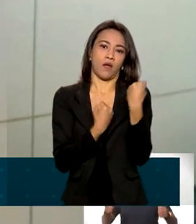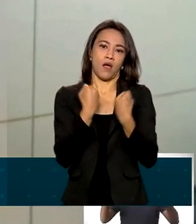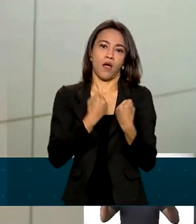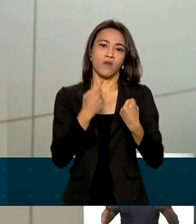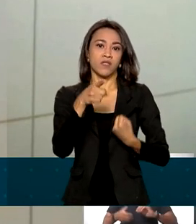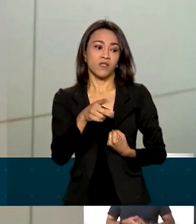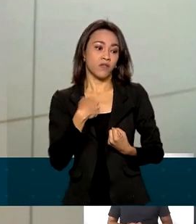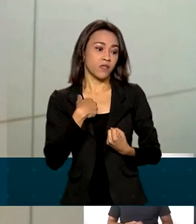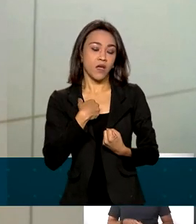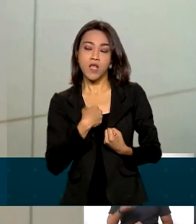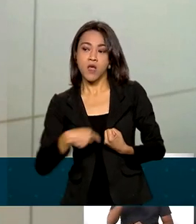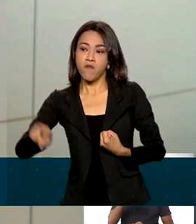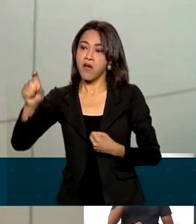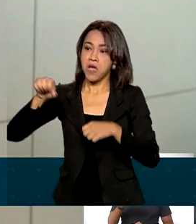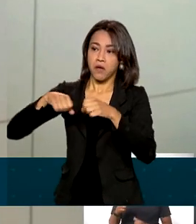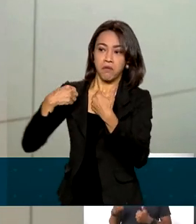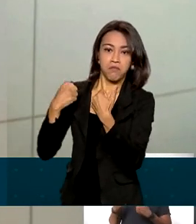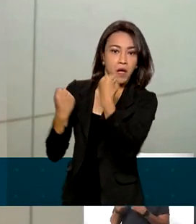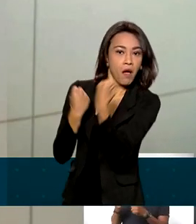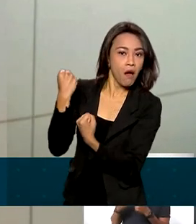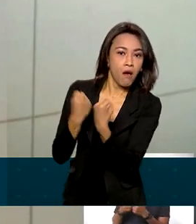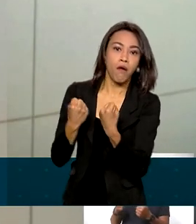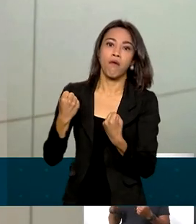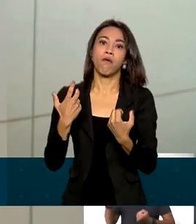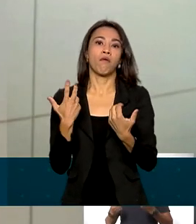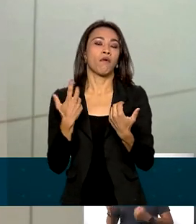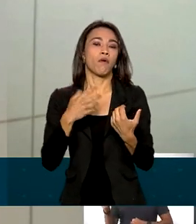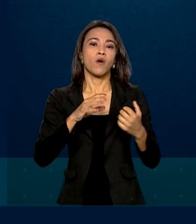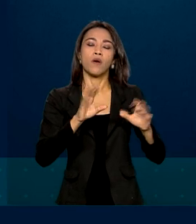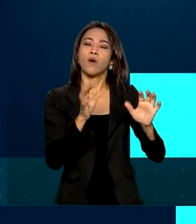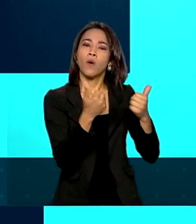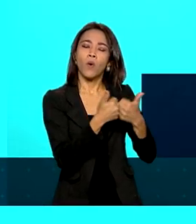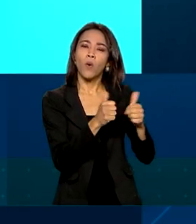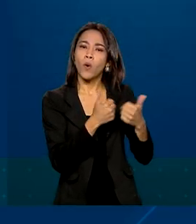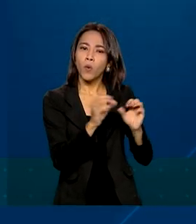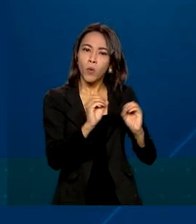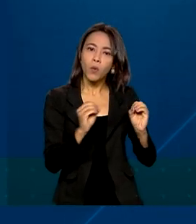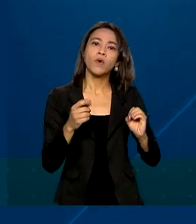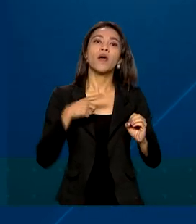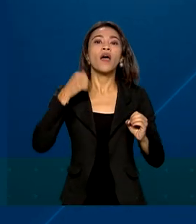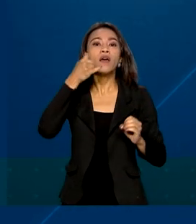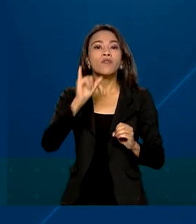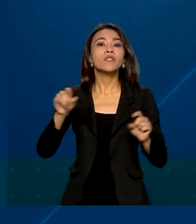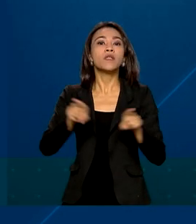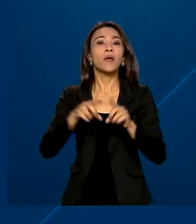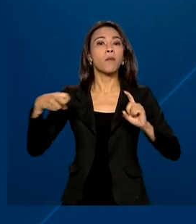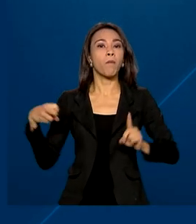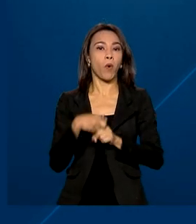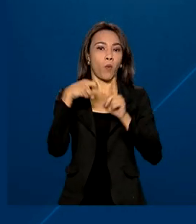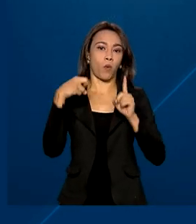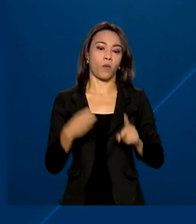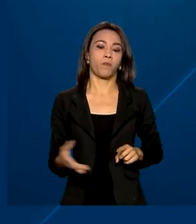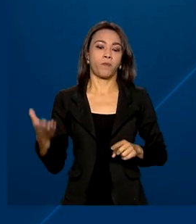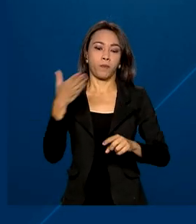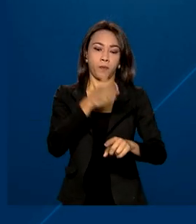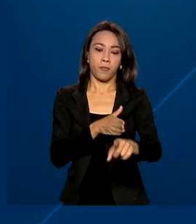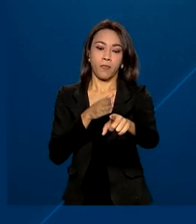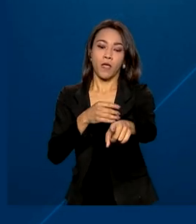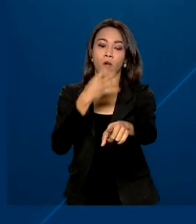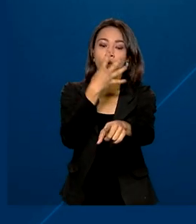carro, em ônibus, você está menos susceptível a acidentes. O Ministério do Desenvolvimento Regional tem